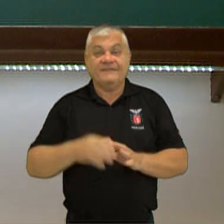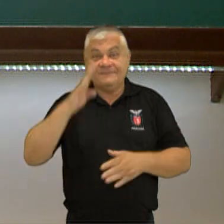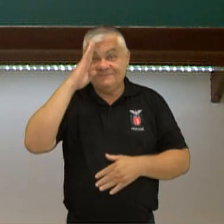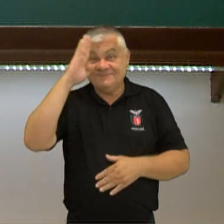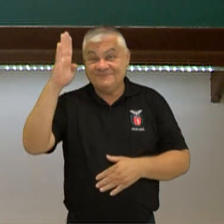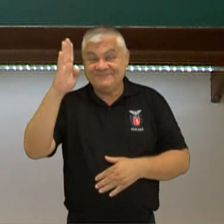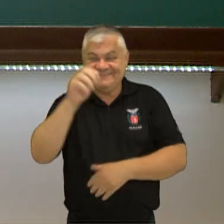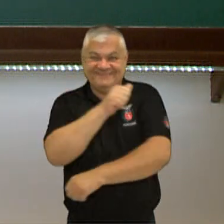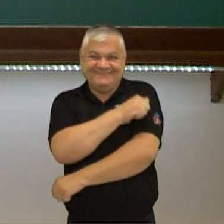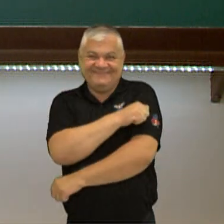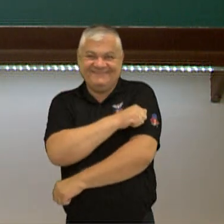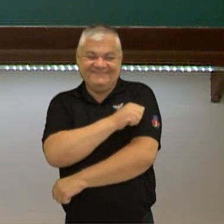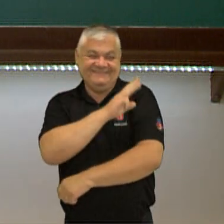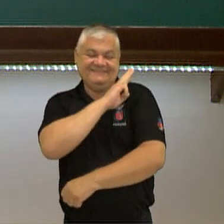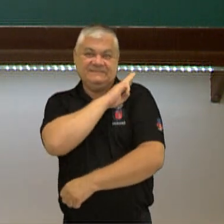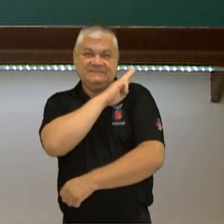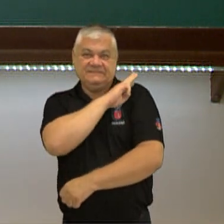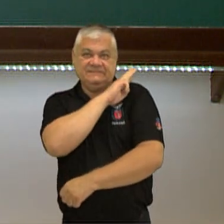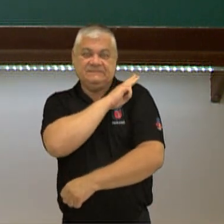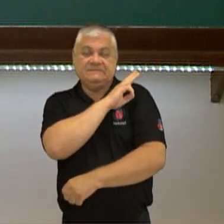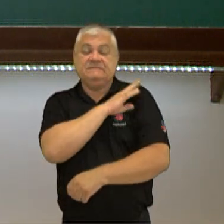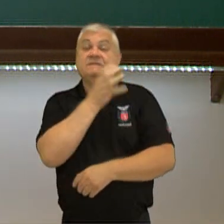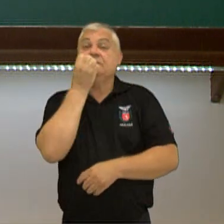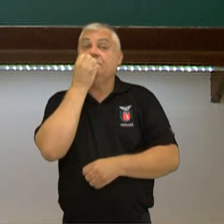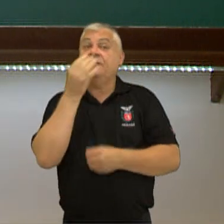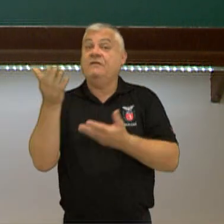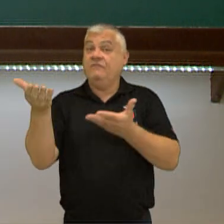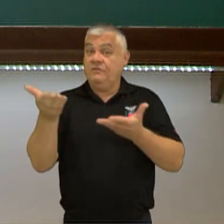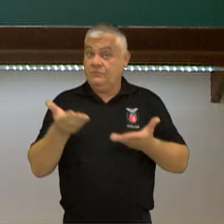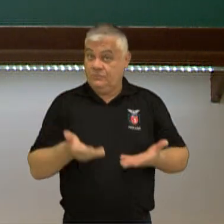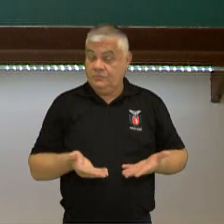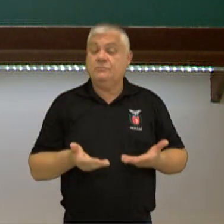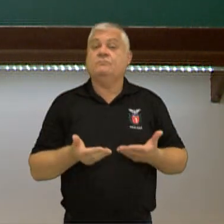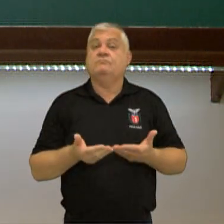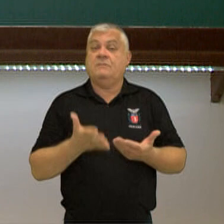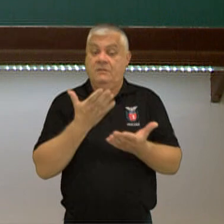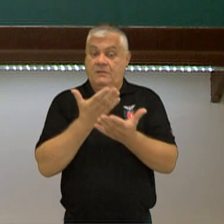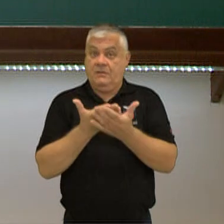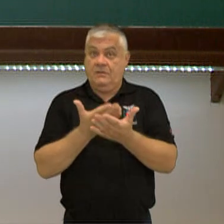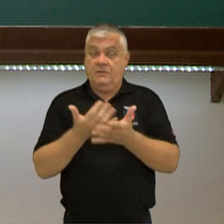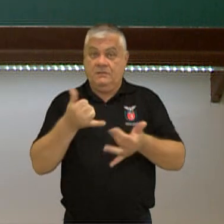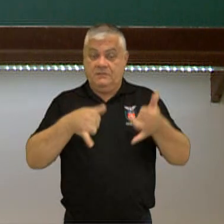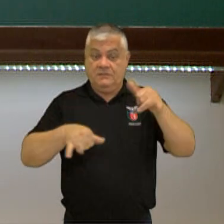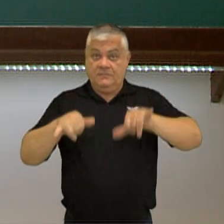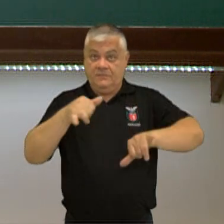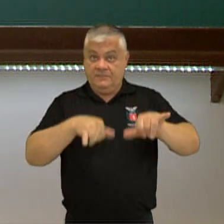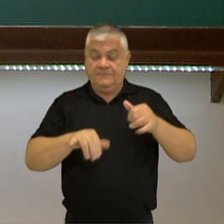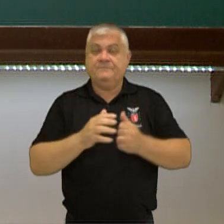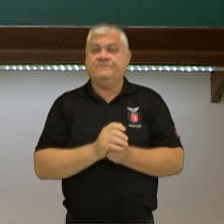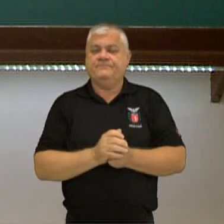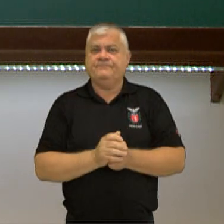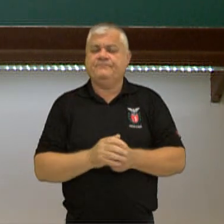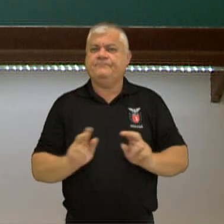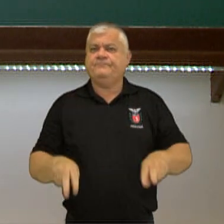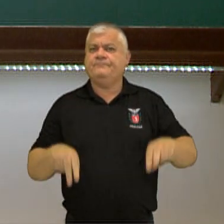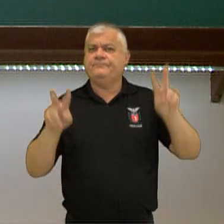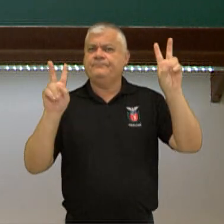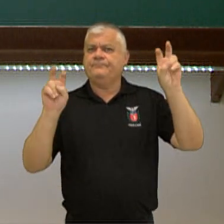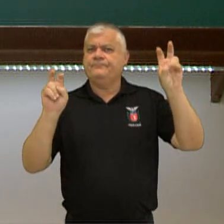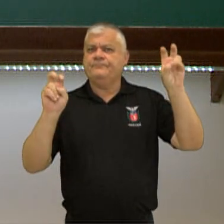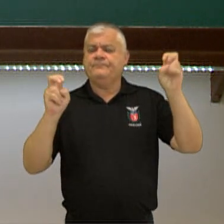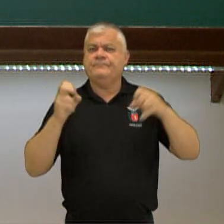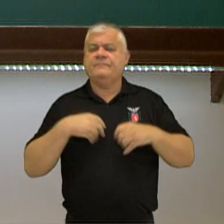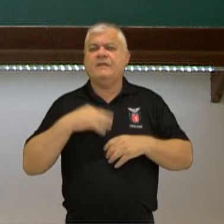Olá, estudantes da terceira série, sejam bem-vindos a mais uma aula de Química. Hoje falaremos a respeito da